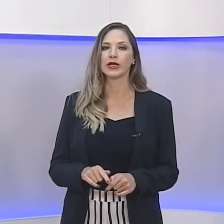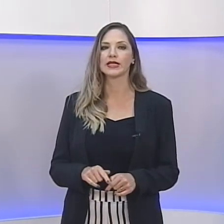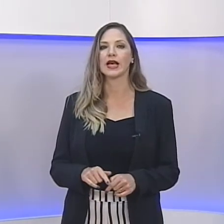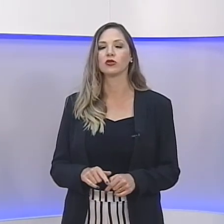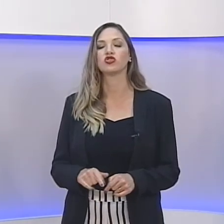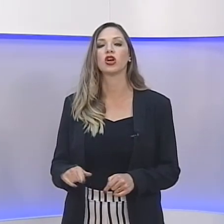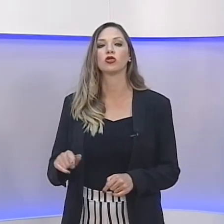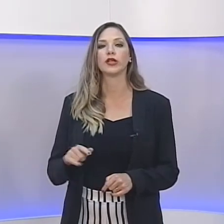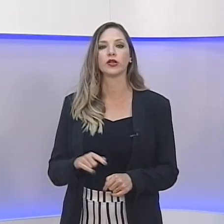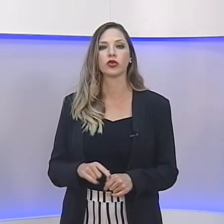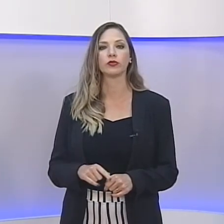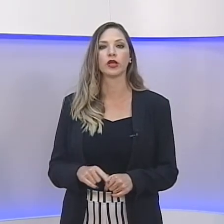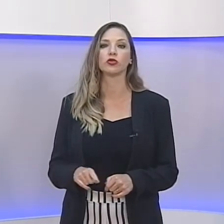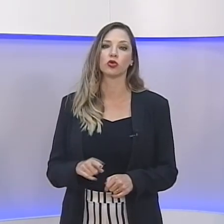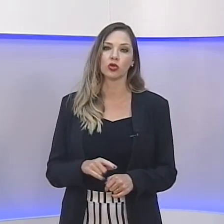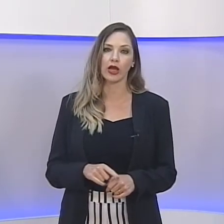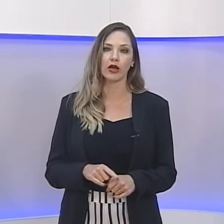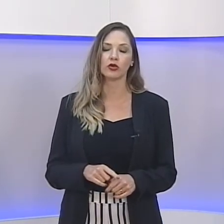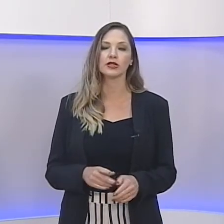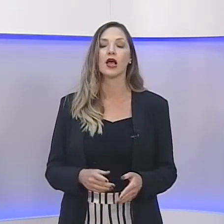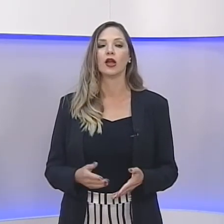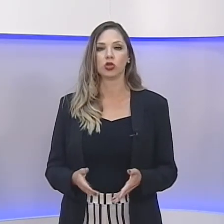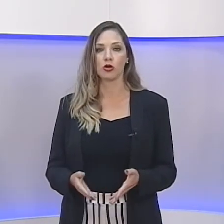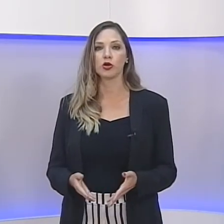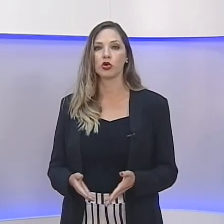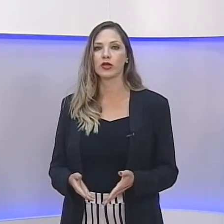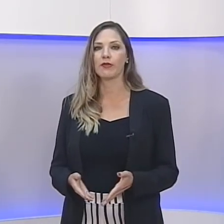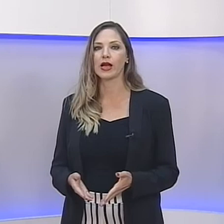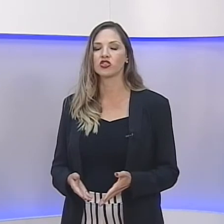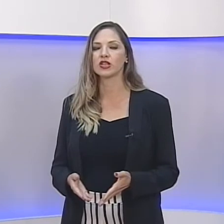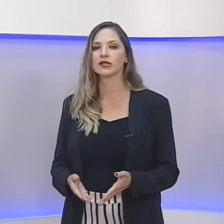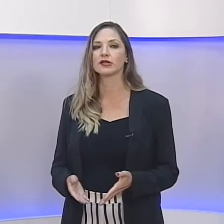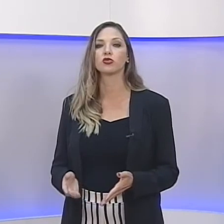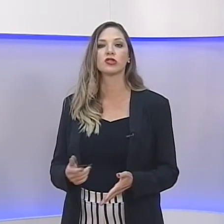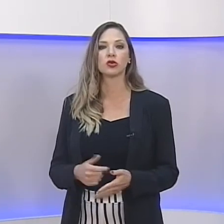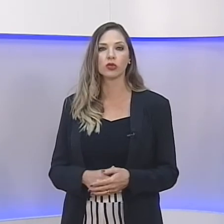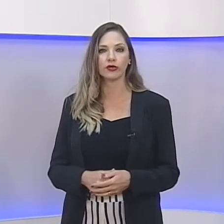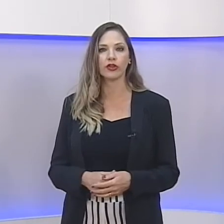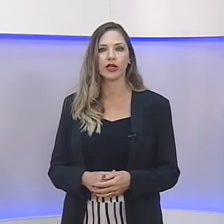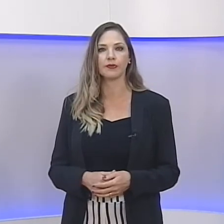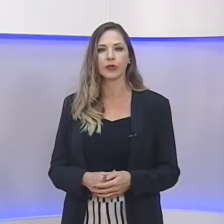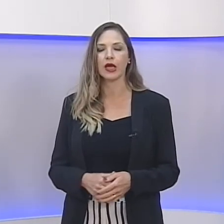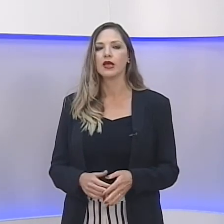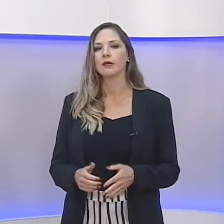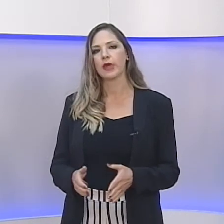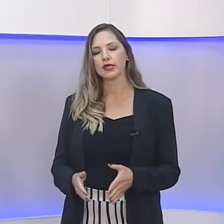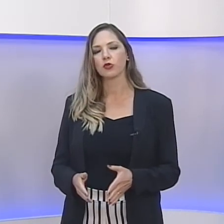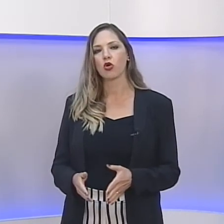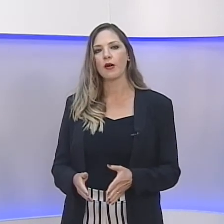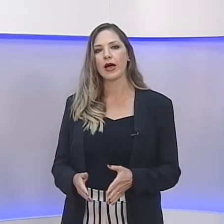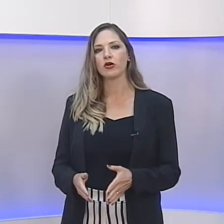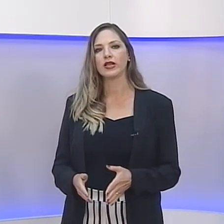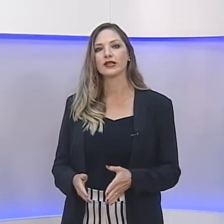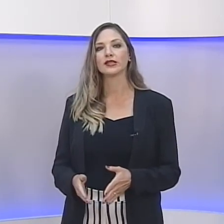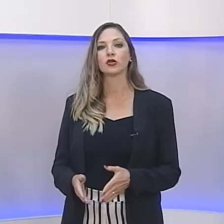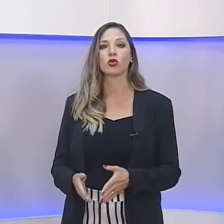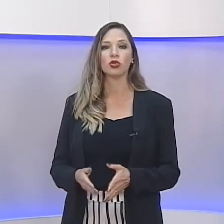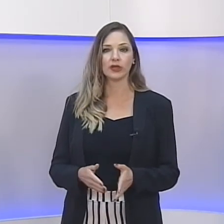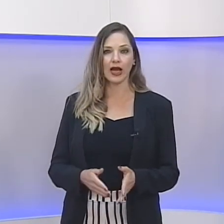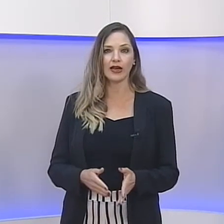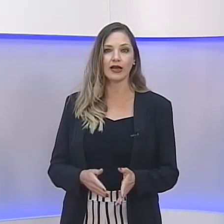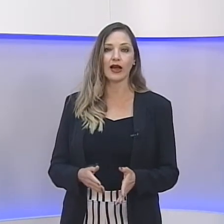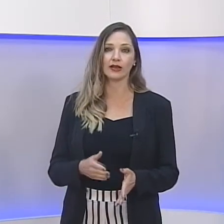parto humanizado, de autoria do deputado Dr. Hércules, dominou o debate da sessão de segunda-feira. Mesmo com a maioria